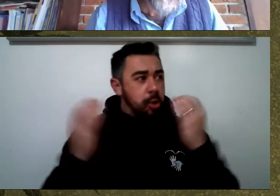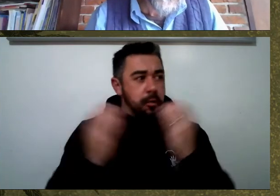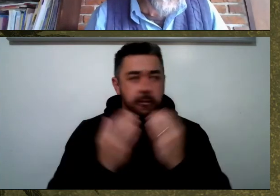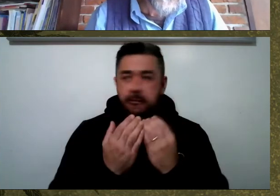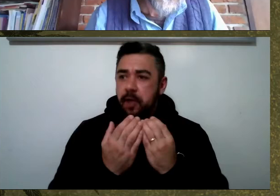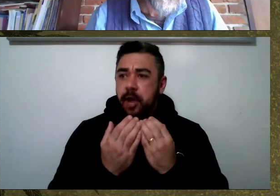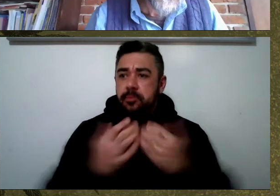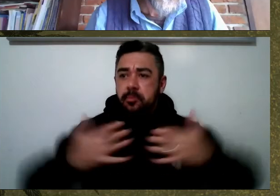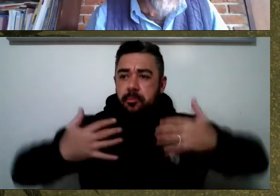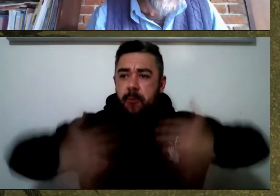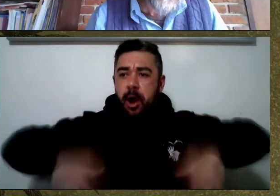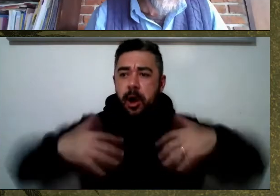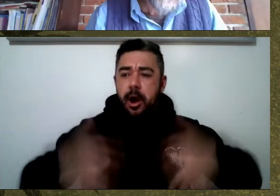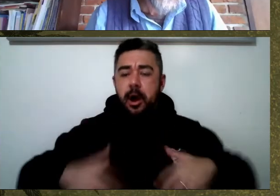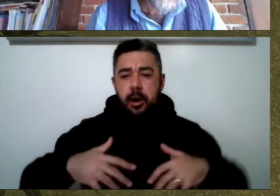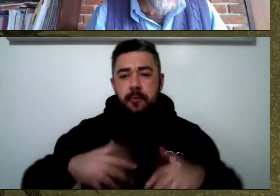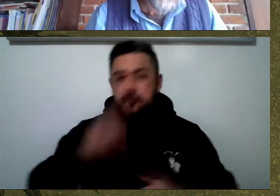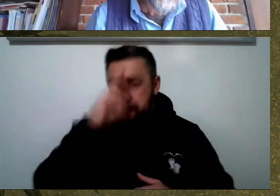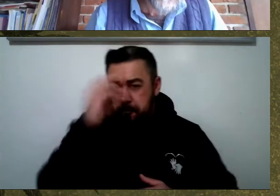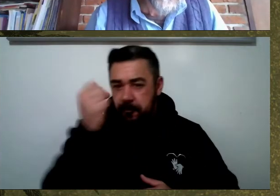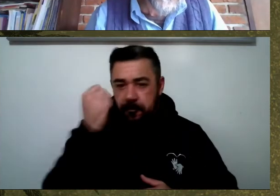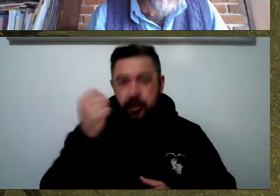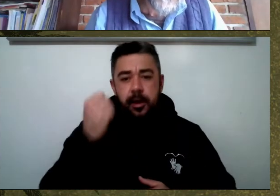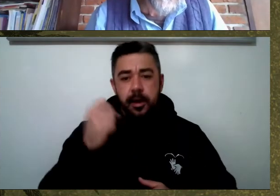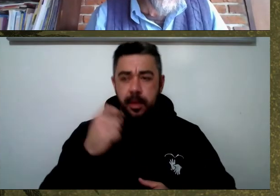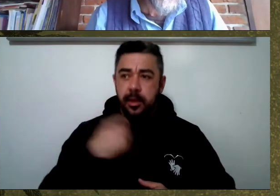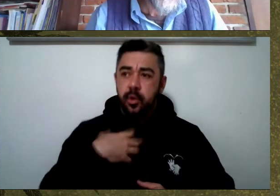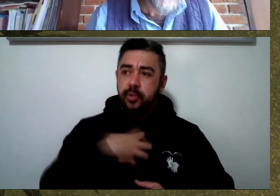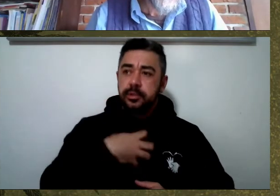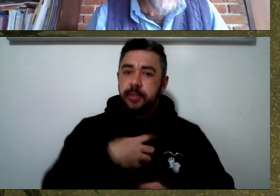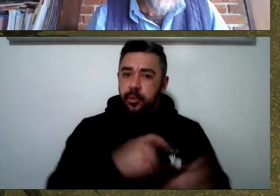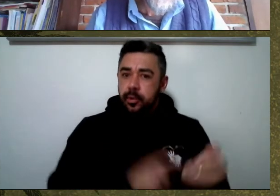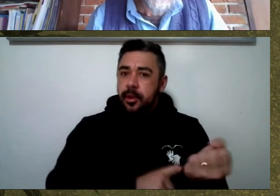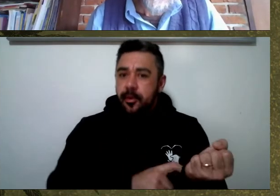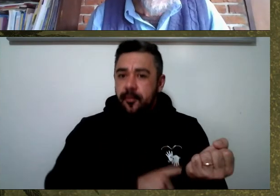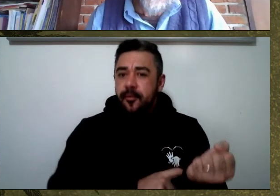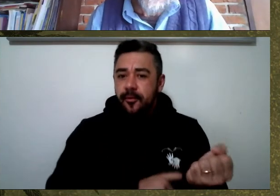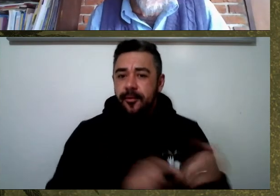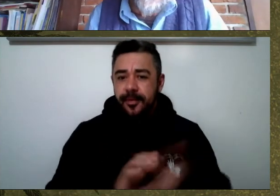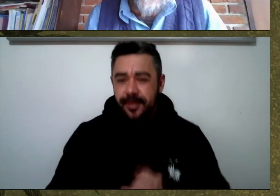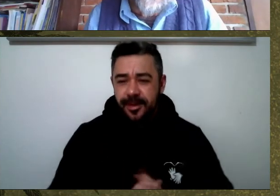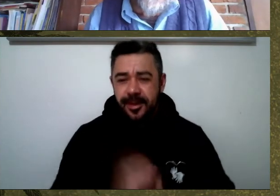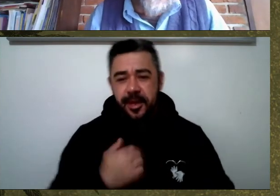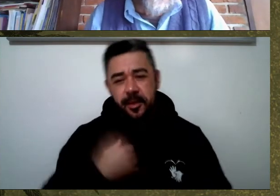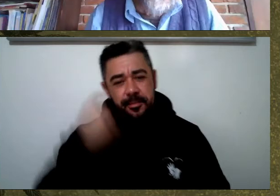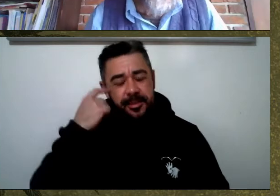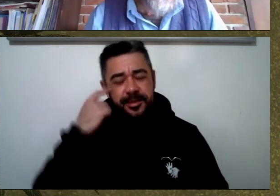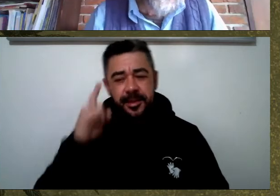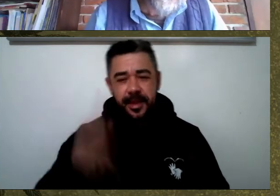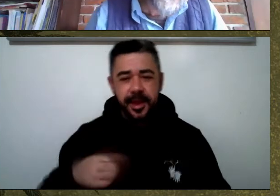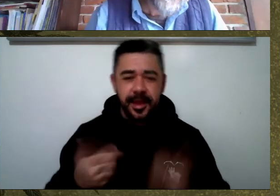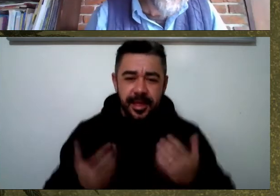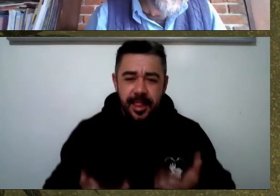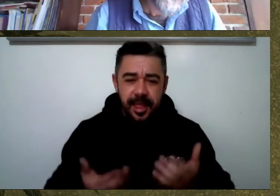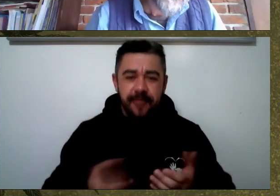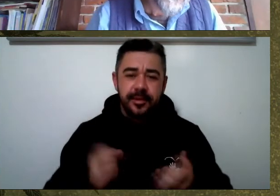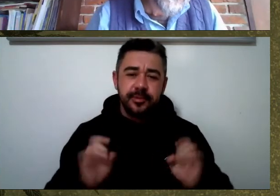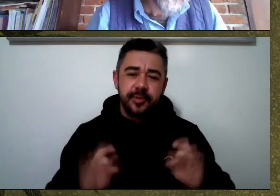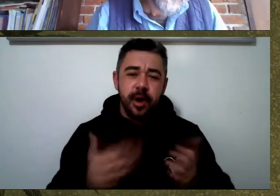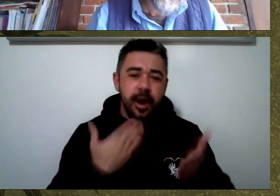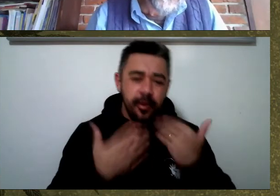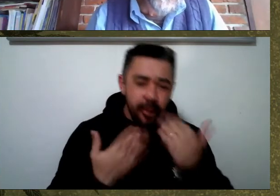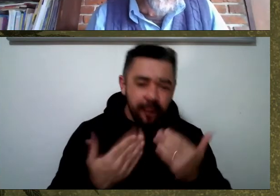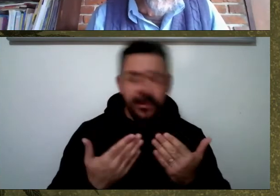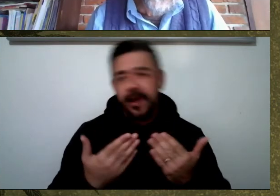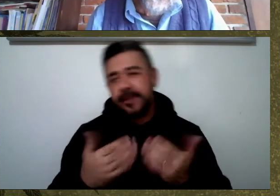alguma coisa atemorizante. Eu gostava muito mais de ter convosco uma conversa interativa